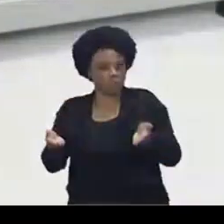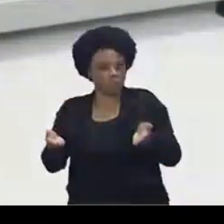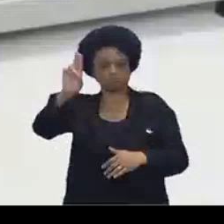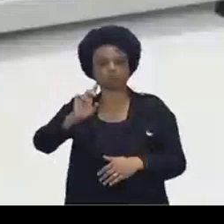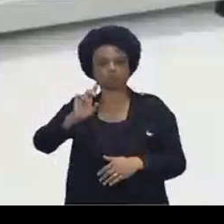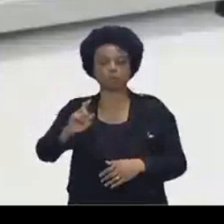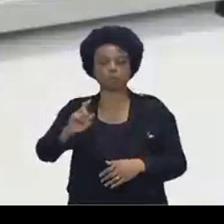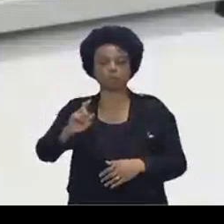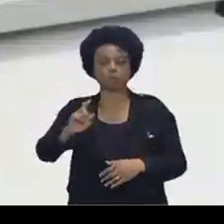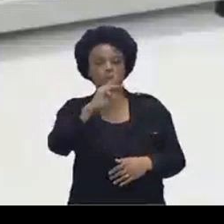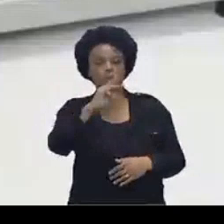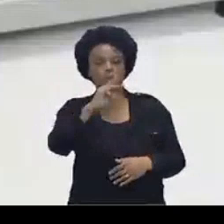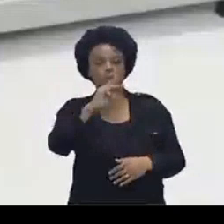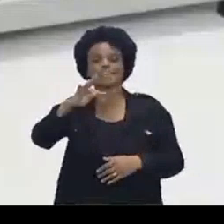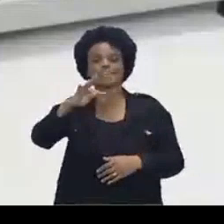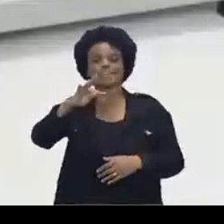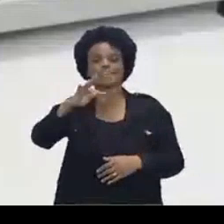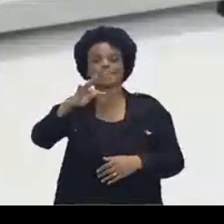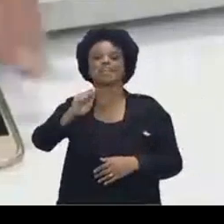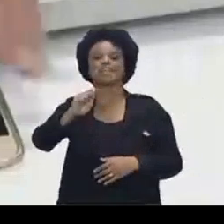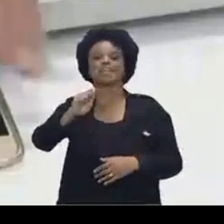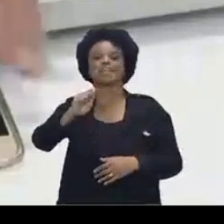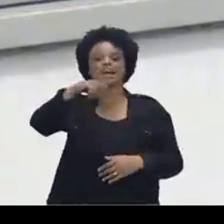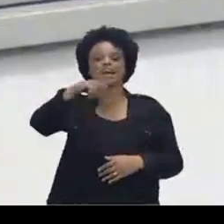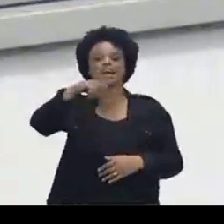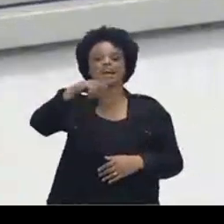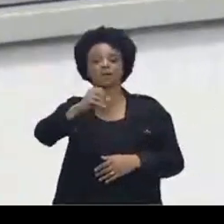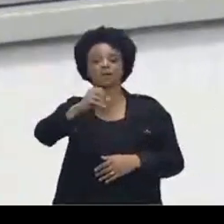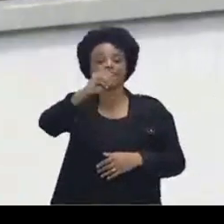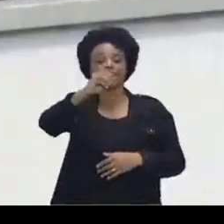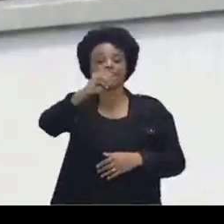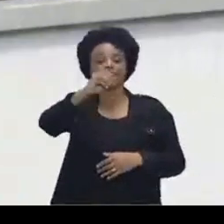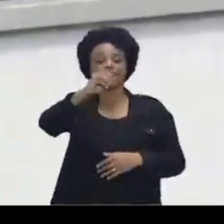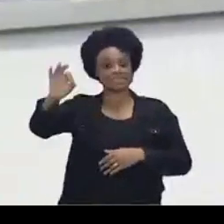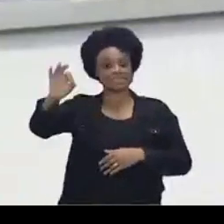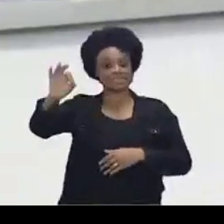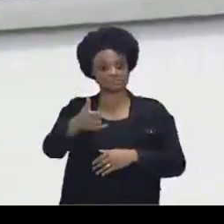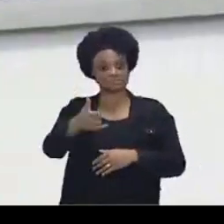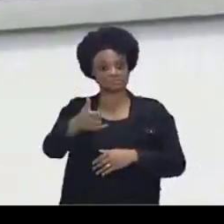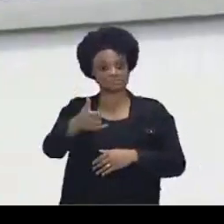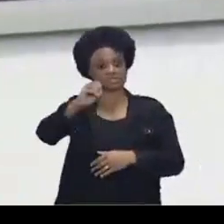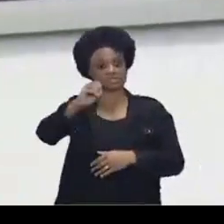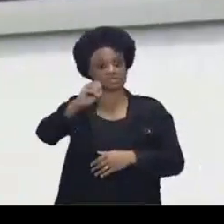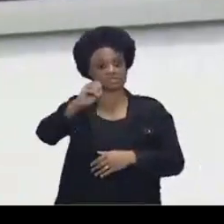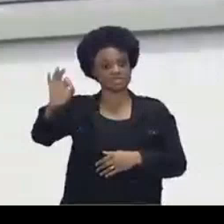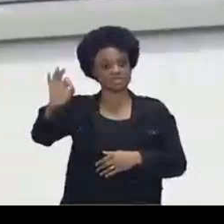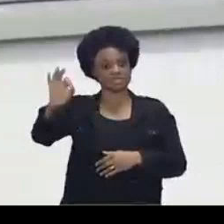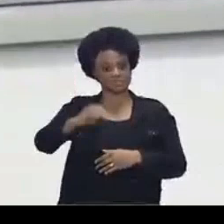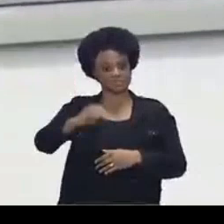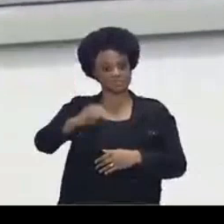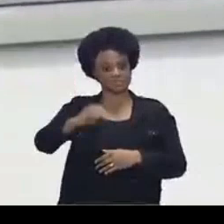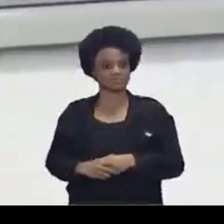o nosso kit com um ângulo de 10 graus, né? Que foi o que